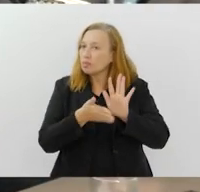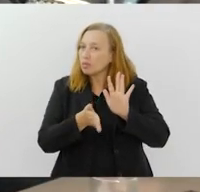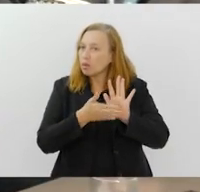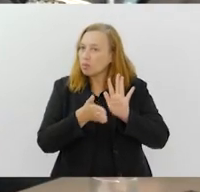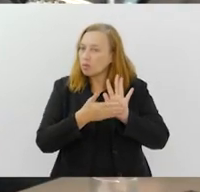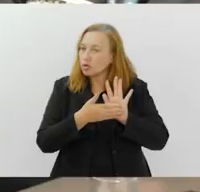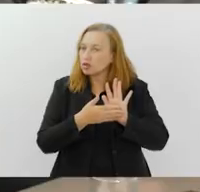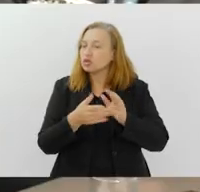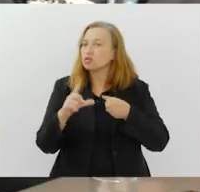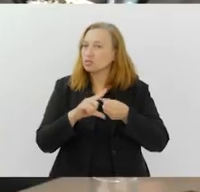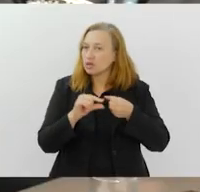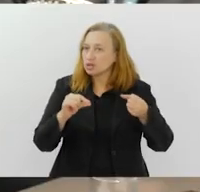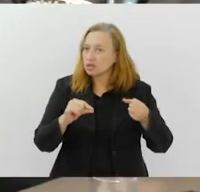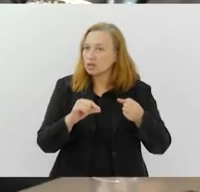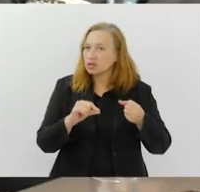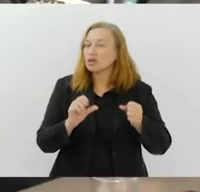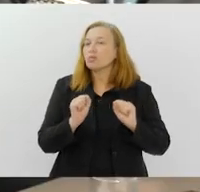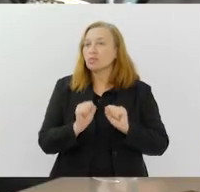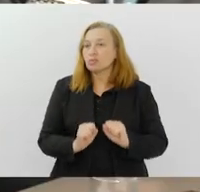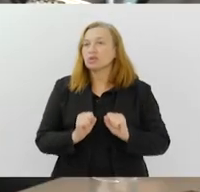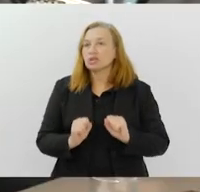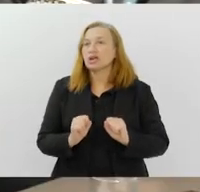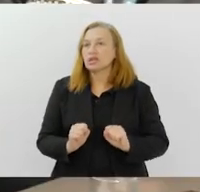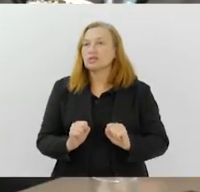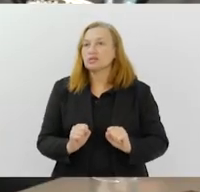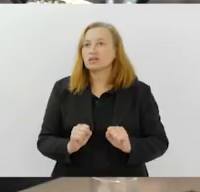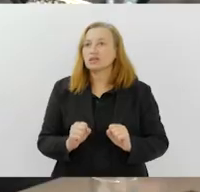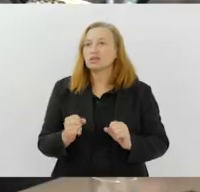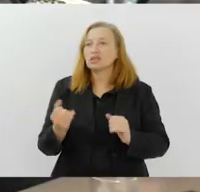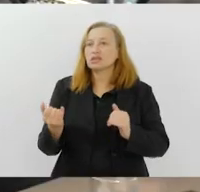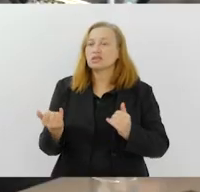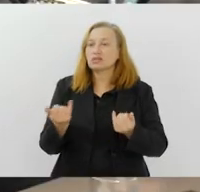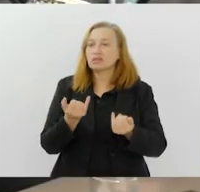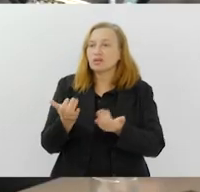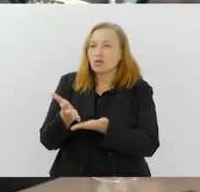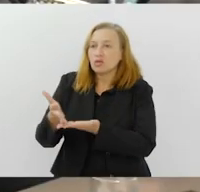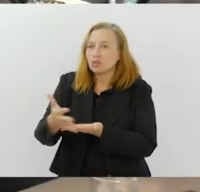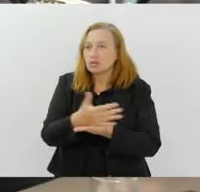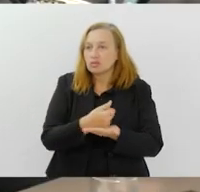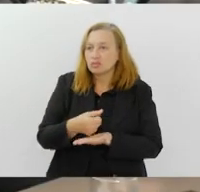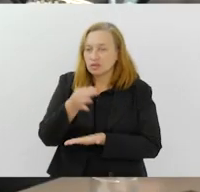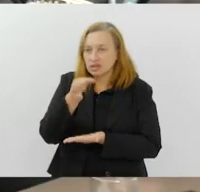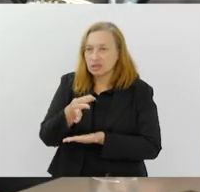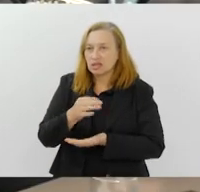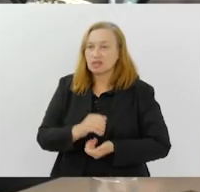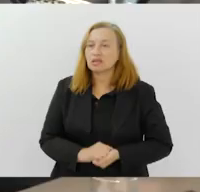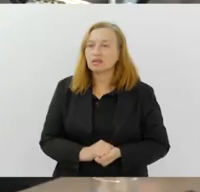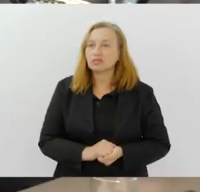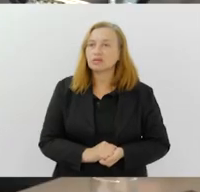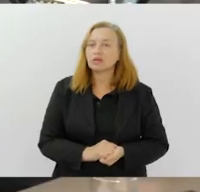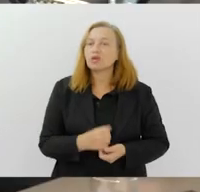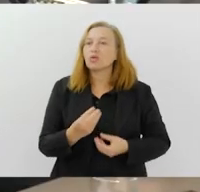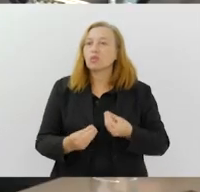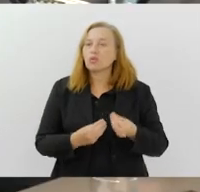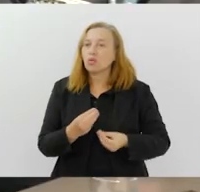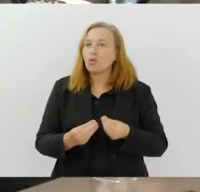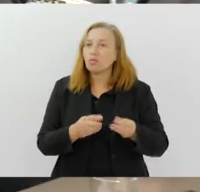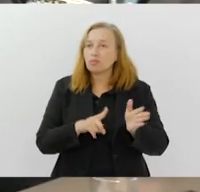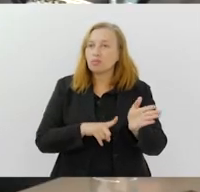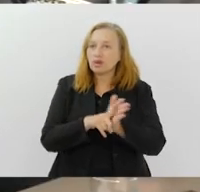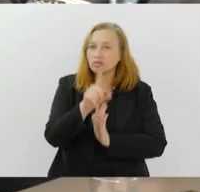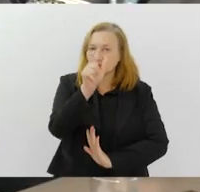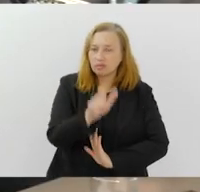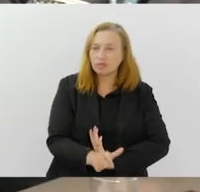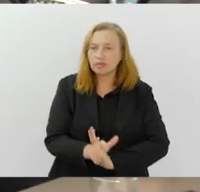num dos artigos para que a gente pudesse fazer esse dado estatístico de uma forma mais correta e de que forma perguntando pra